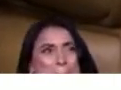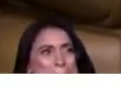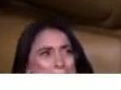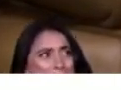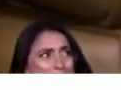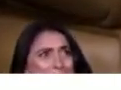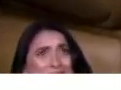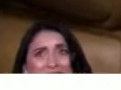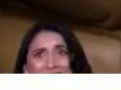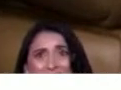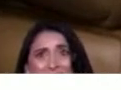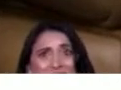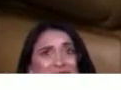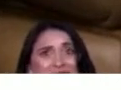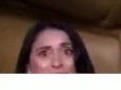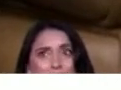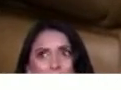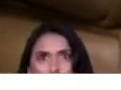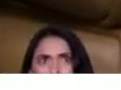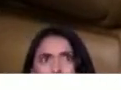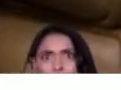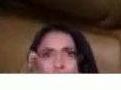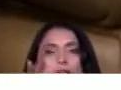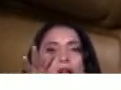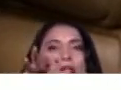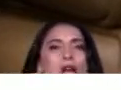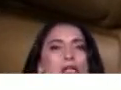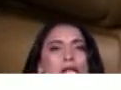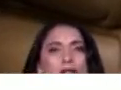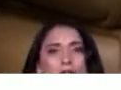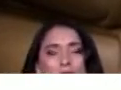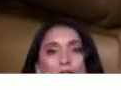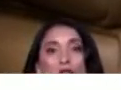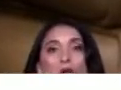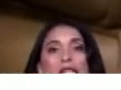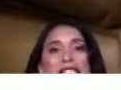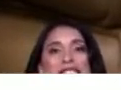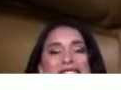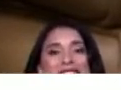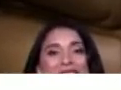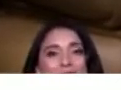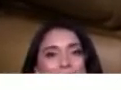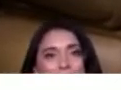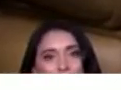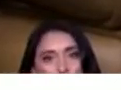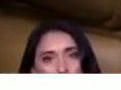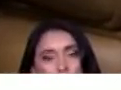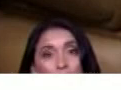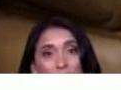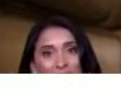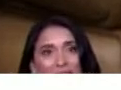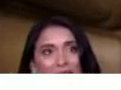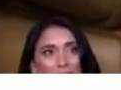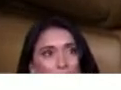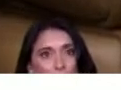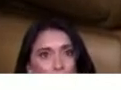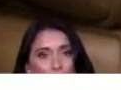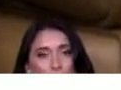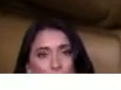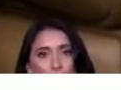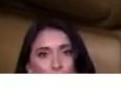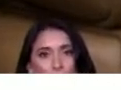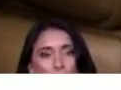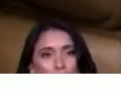anos enfurnados no sertão. Em geral, para chegar a Minas Gerais, as expedições bandeirantes